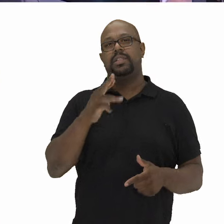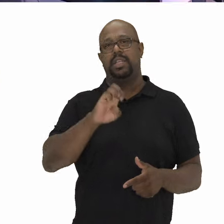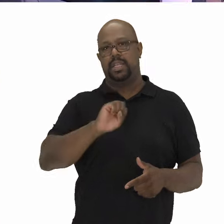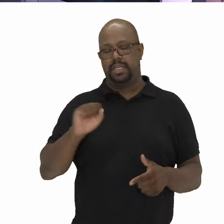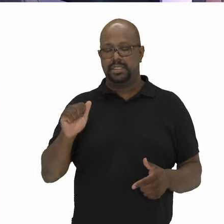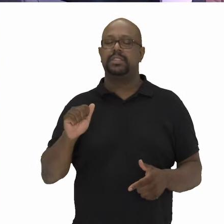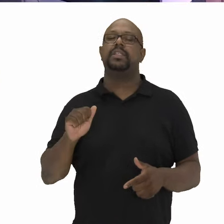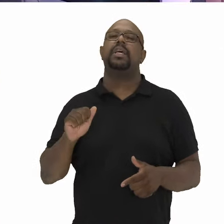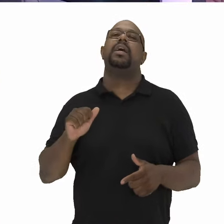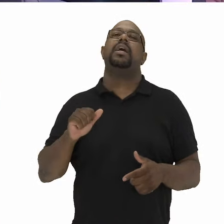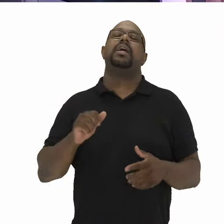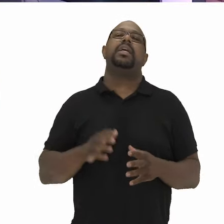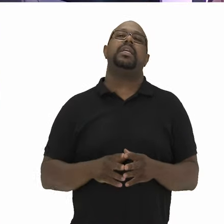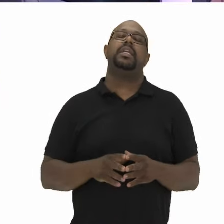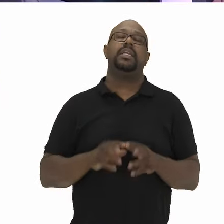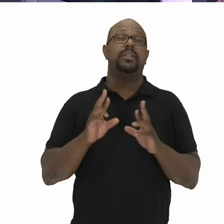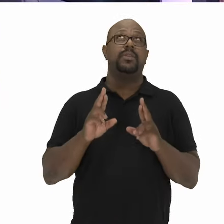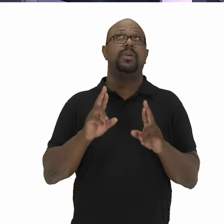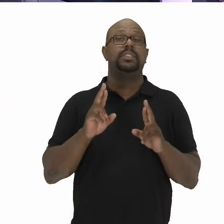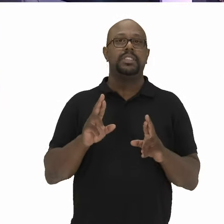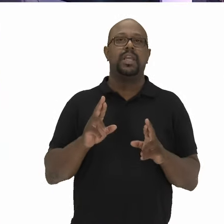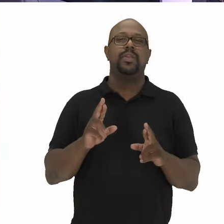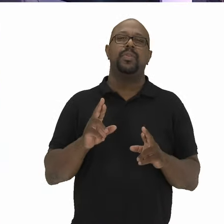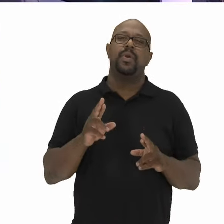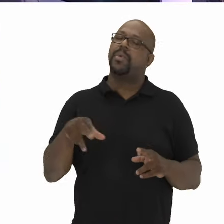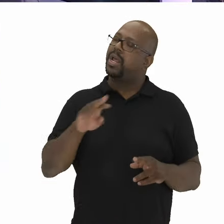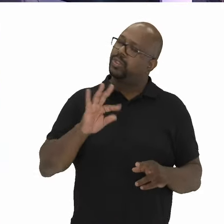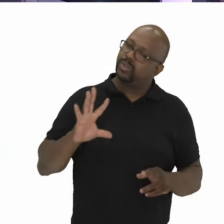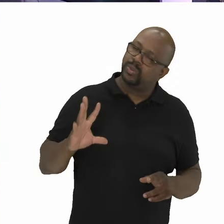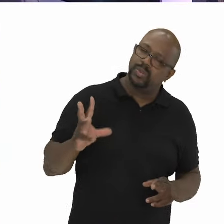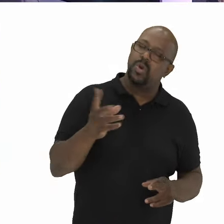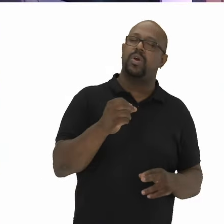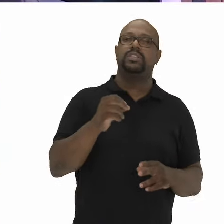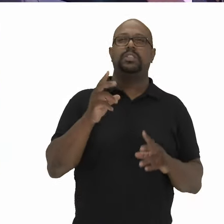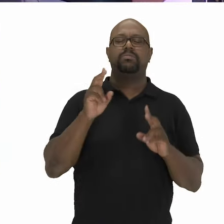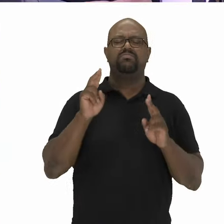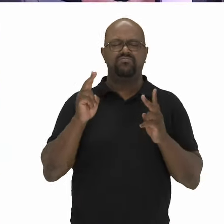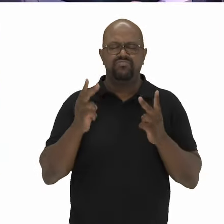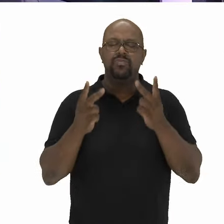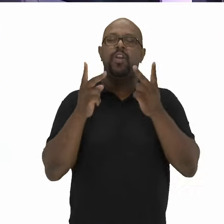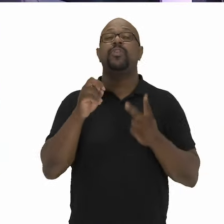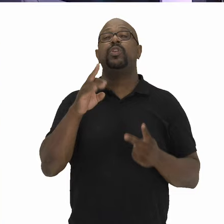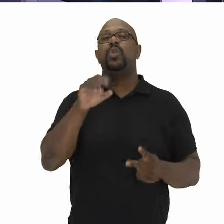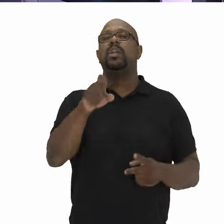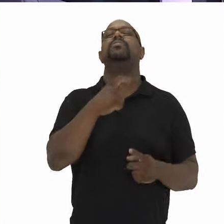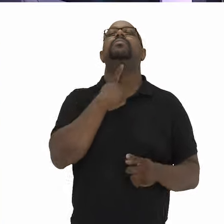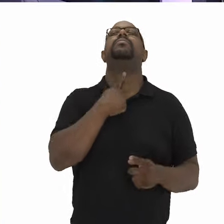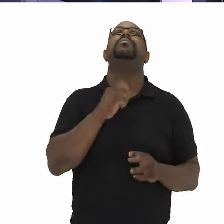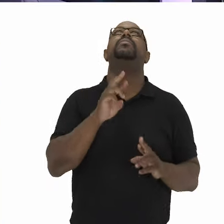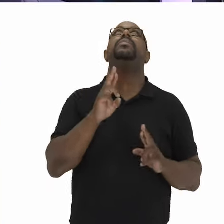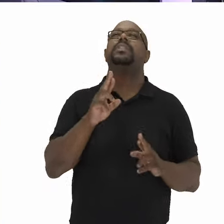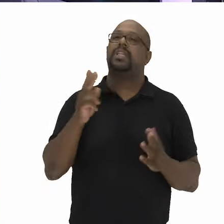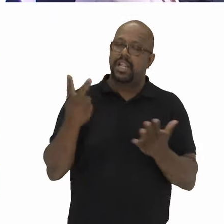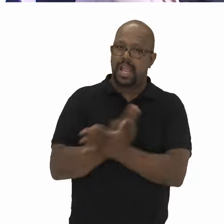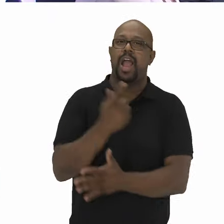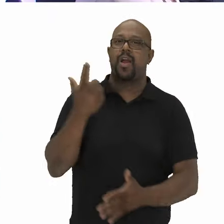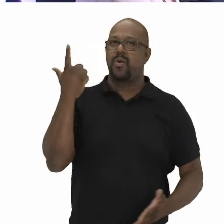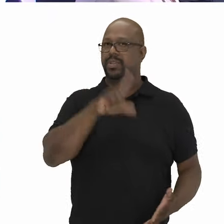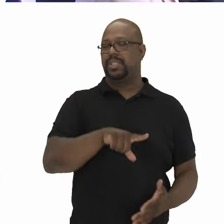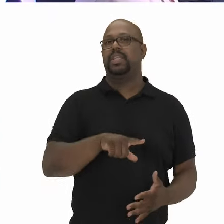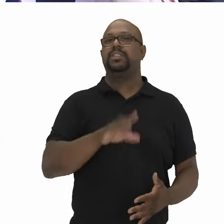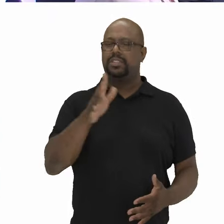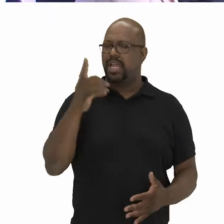Andressa e torcendo para que todas as vitórias que você deseja